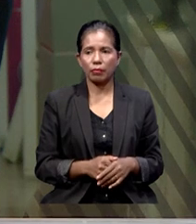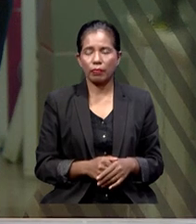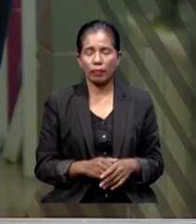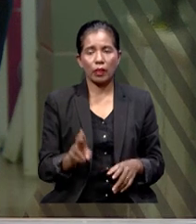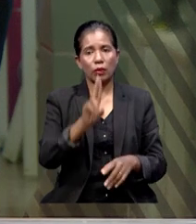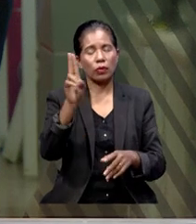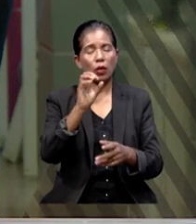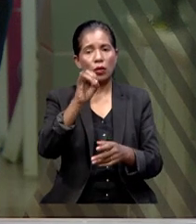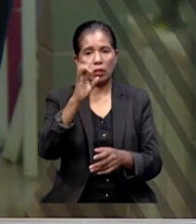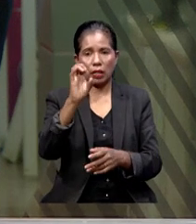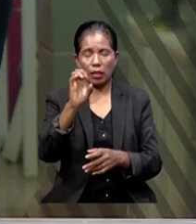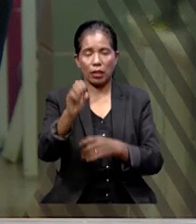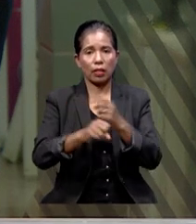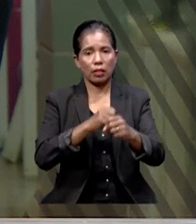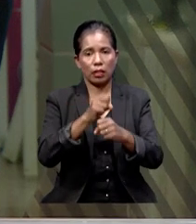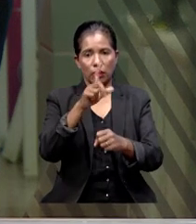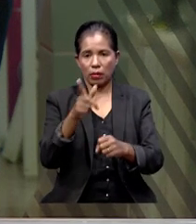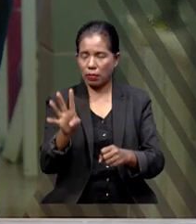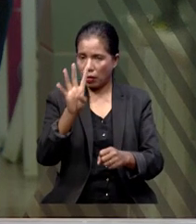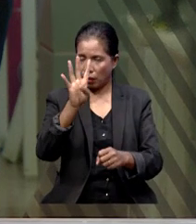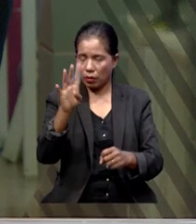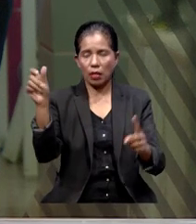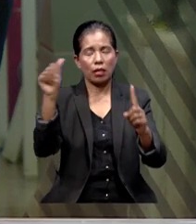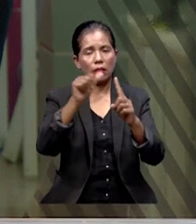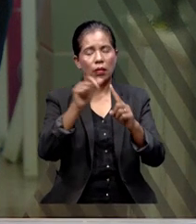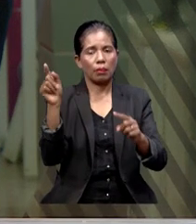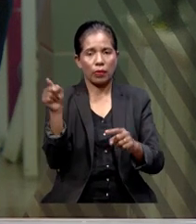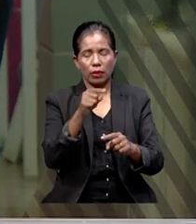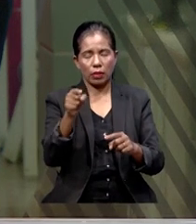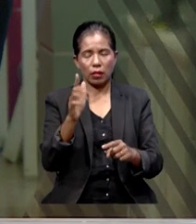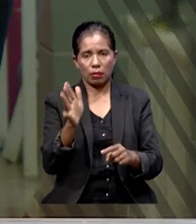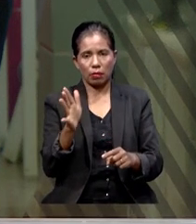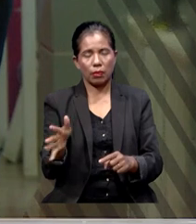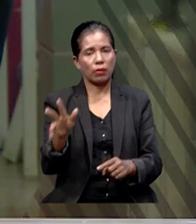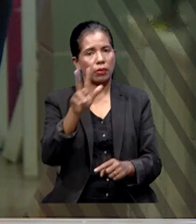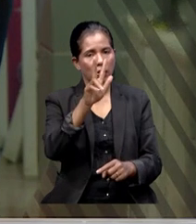Execução orçamento geral do Estado tinha rir um rua ao restante, fim a 15%, lima nulo restantolo.